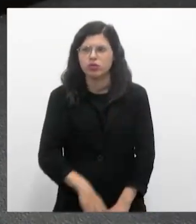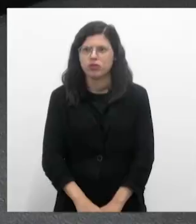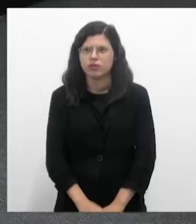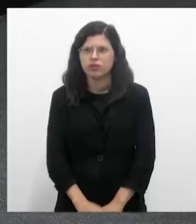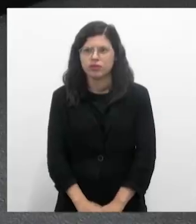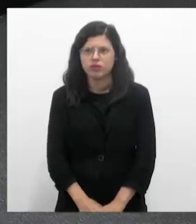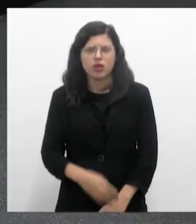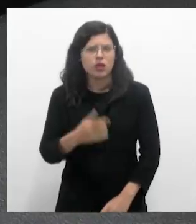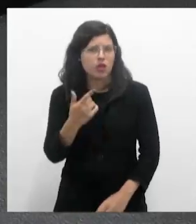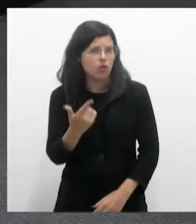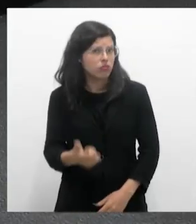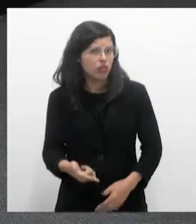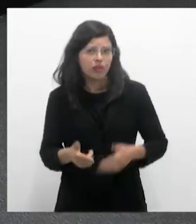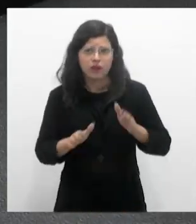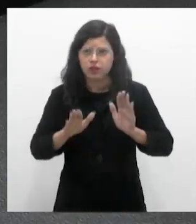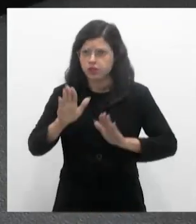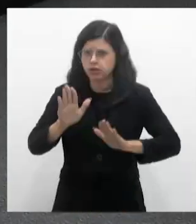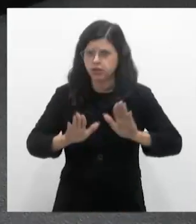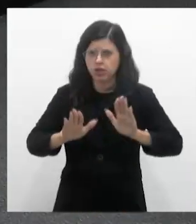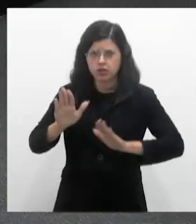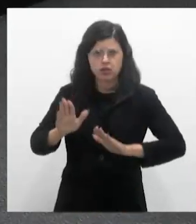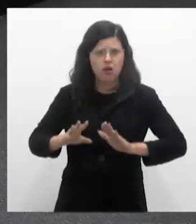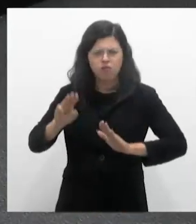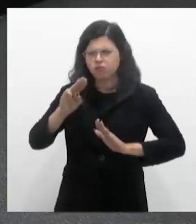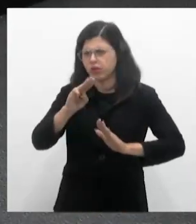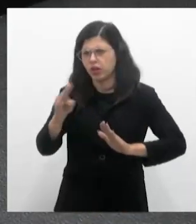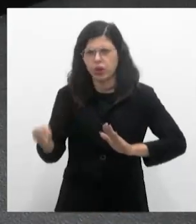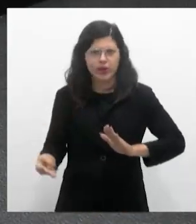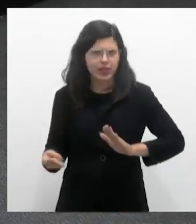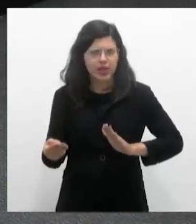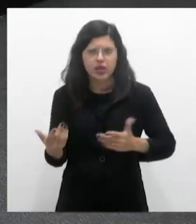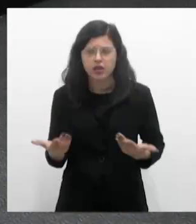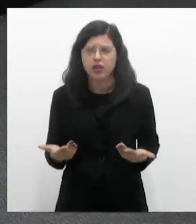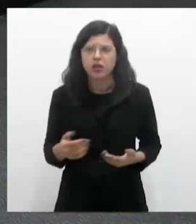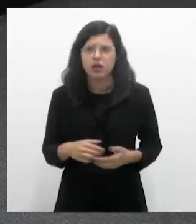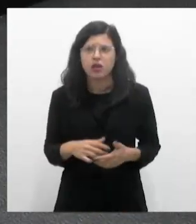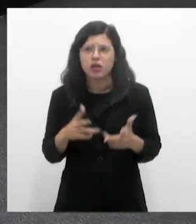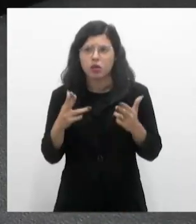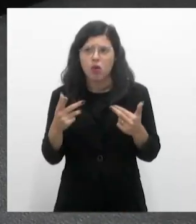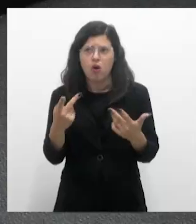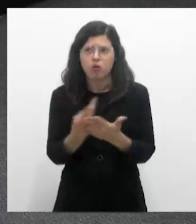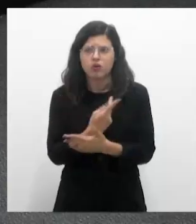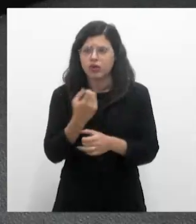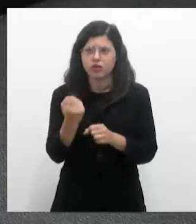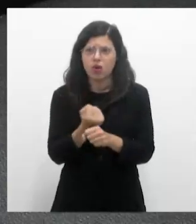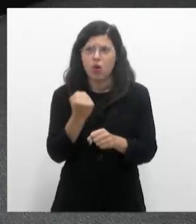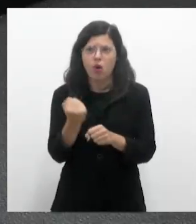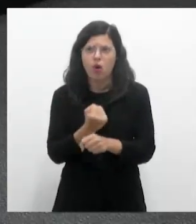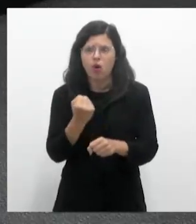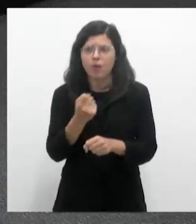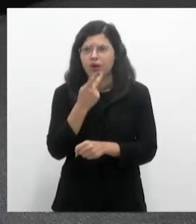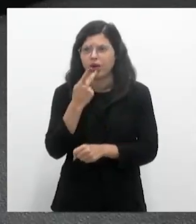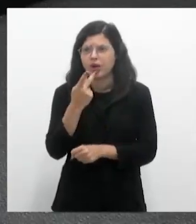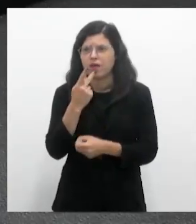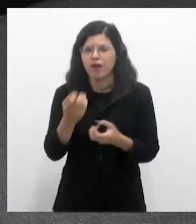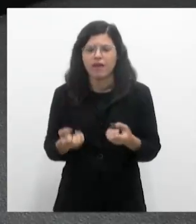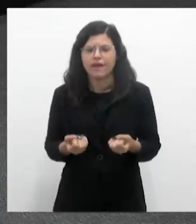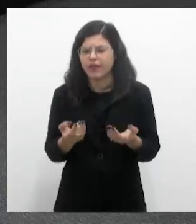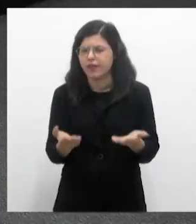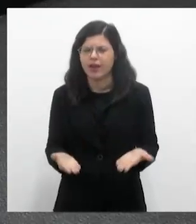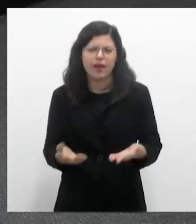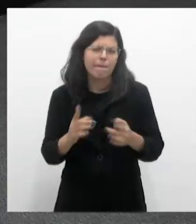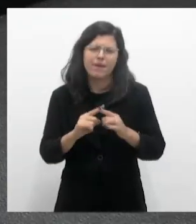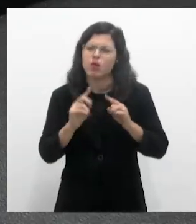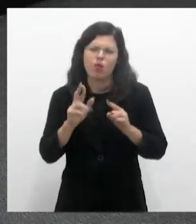Sem licitação, milionária. Como acontecem as obras que ele diz entregar e não entrega em